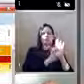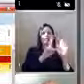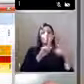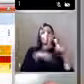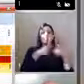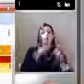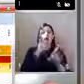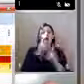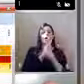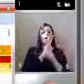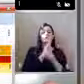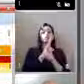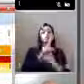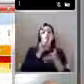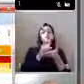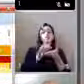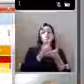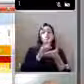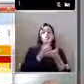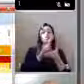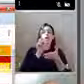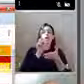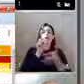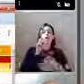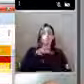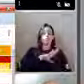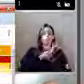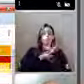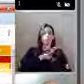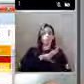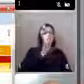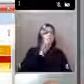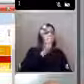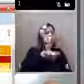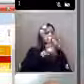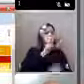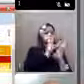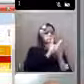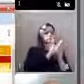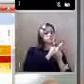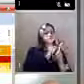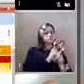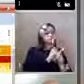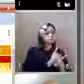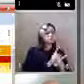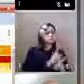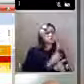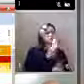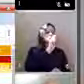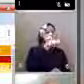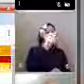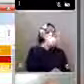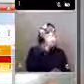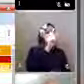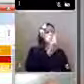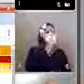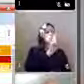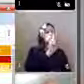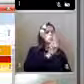língua portuguesa para testar a sua ocorrência. E encontramos esse nome